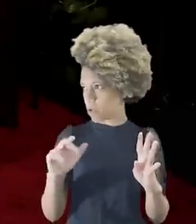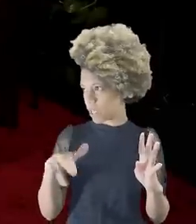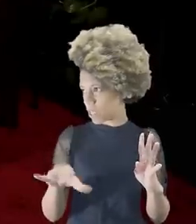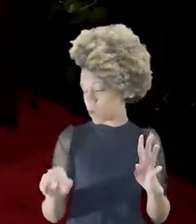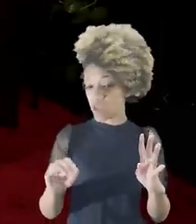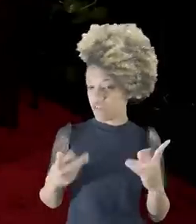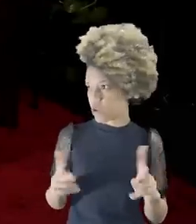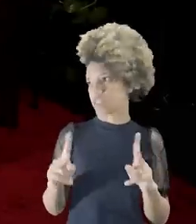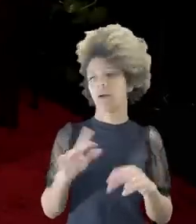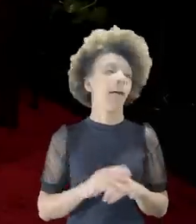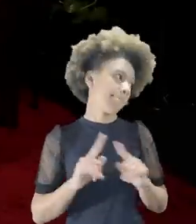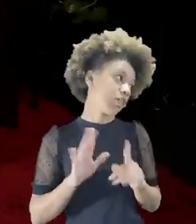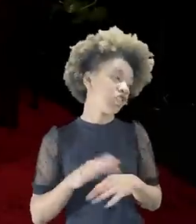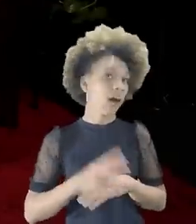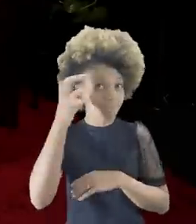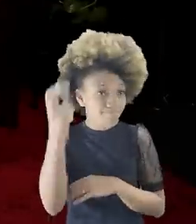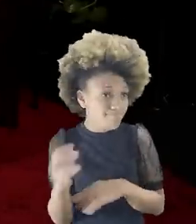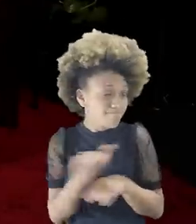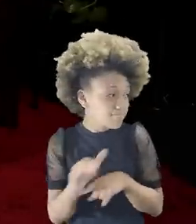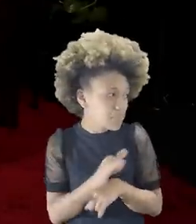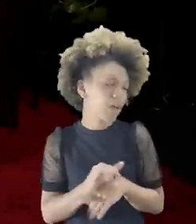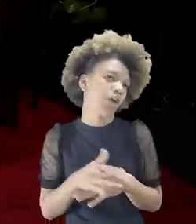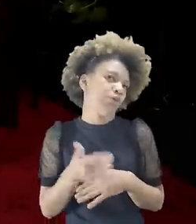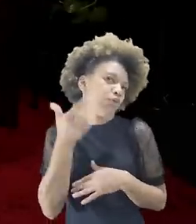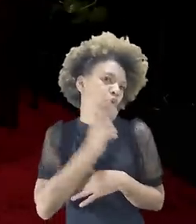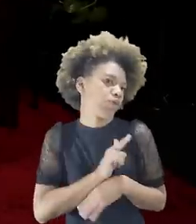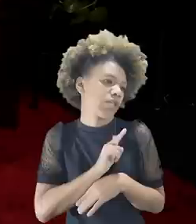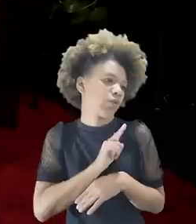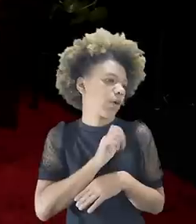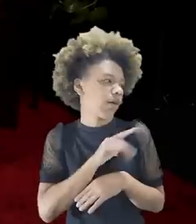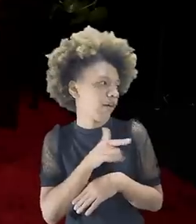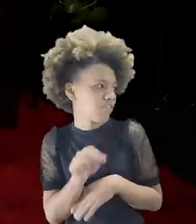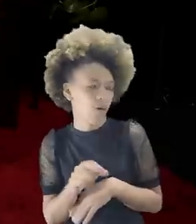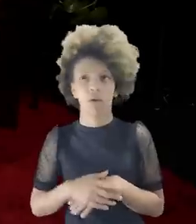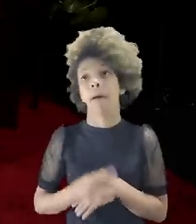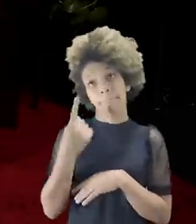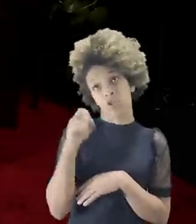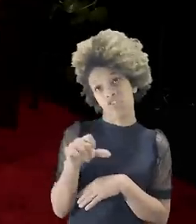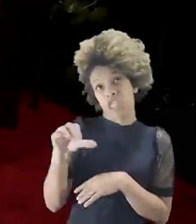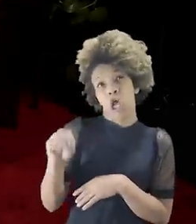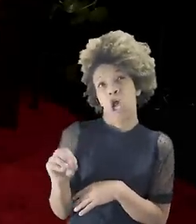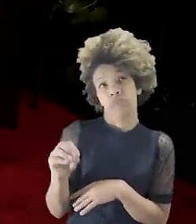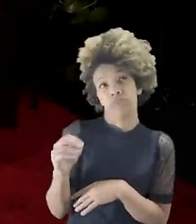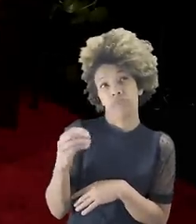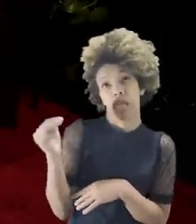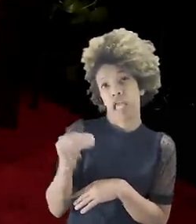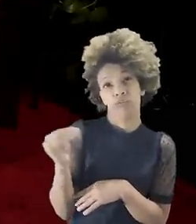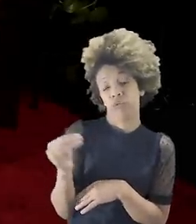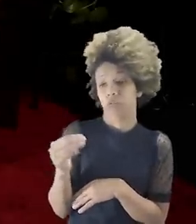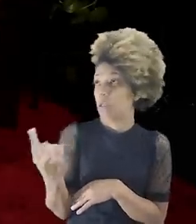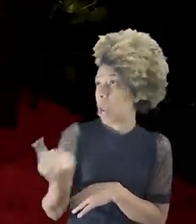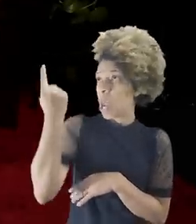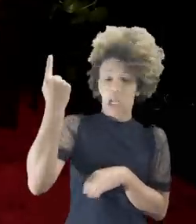valorizavam realidade né que é quase assim não vou conseguir entrar no garrafão os caras são um metro de 90 fortes negão americano daqui